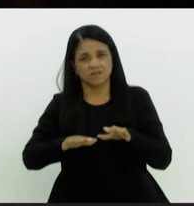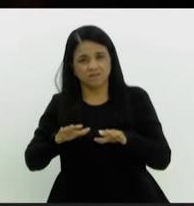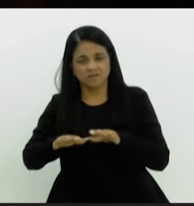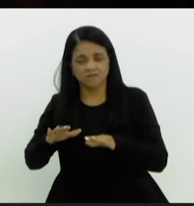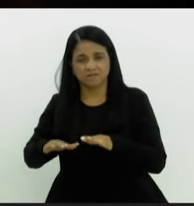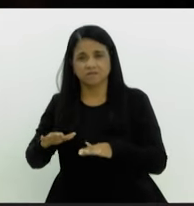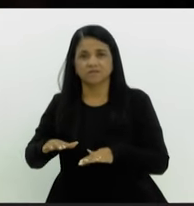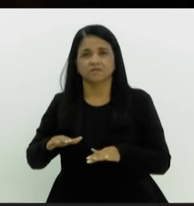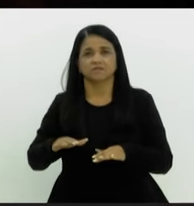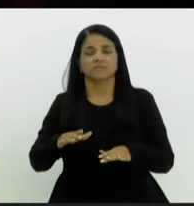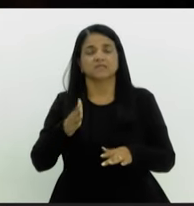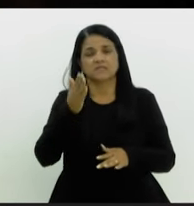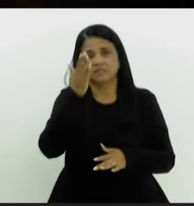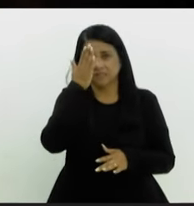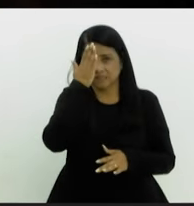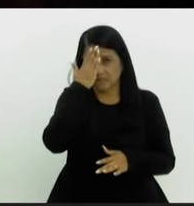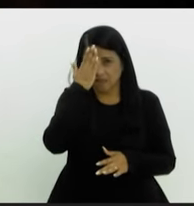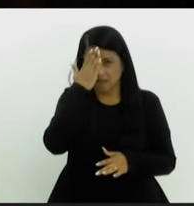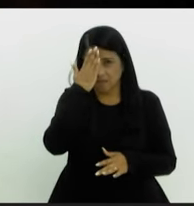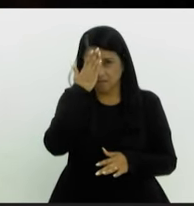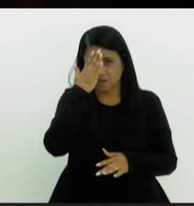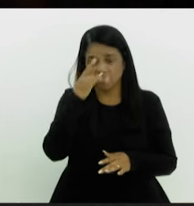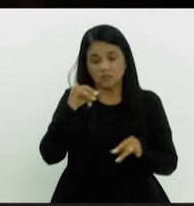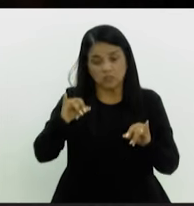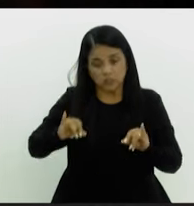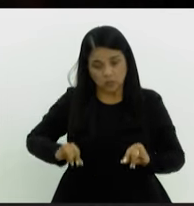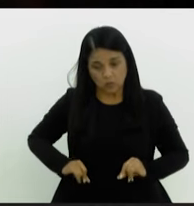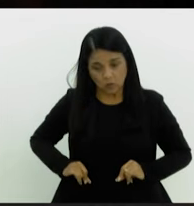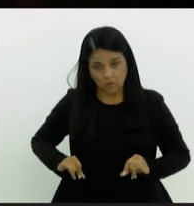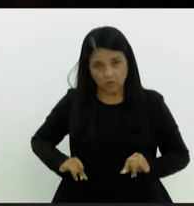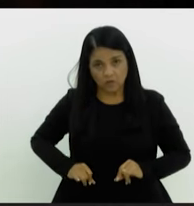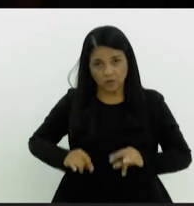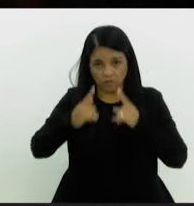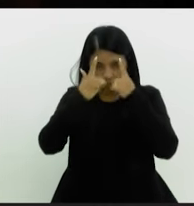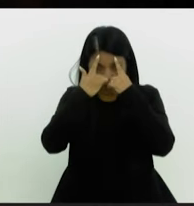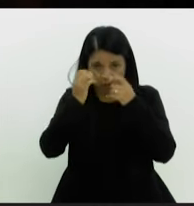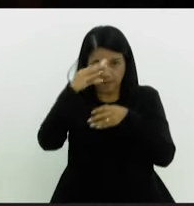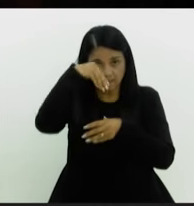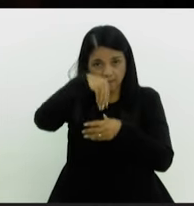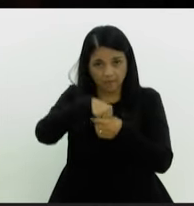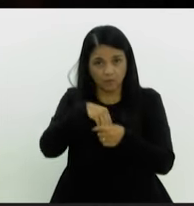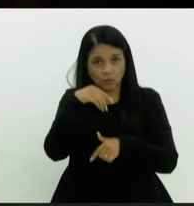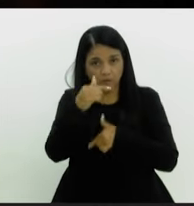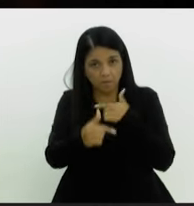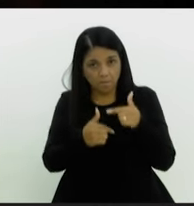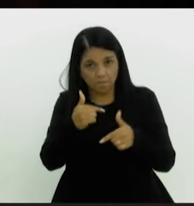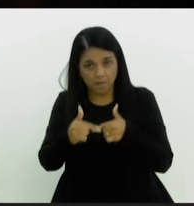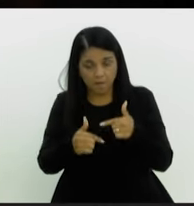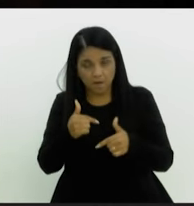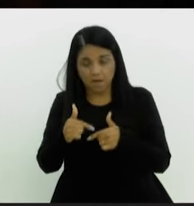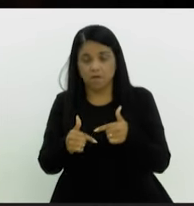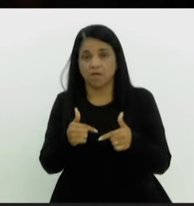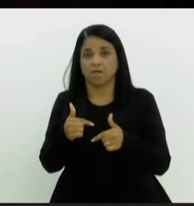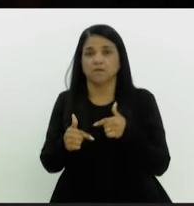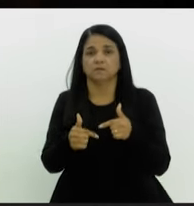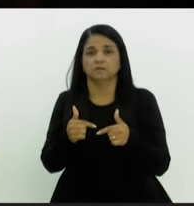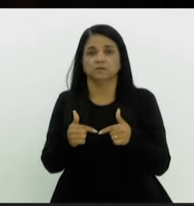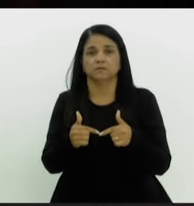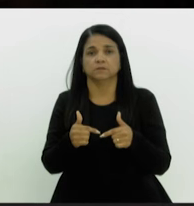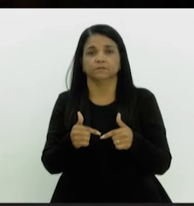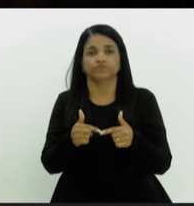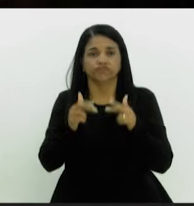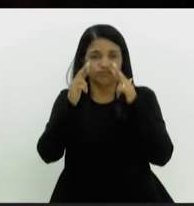você sabe que você está sendo uma violência no âmbito do trabalho e e uma